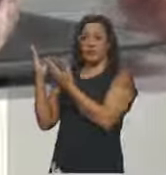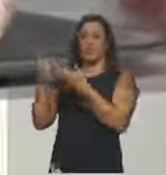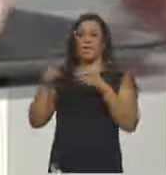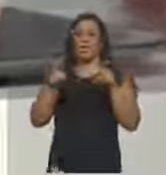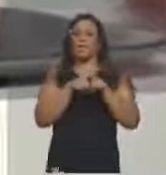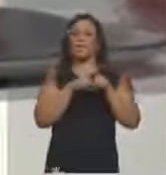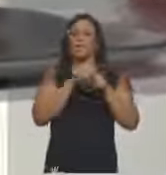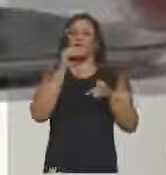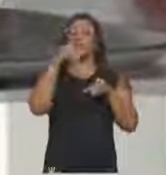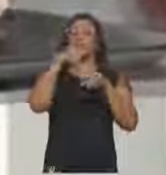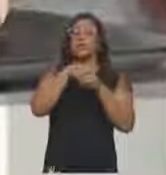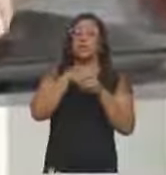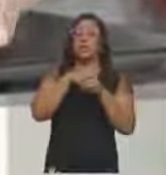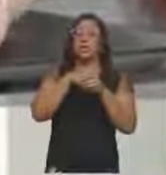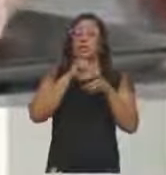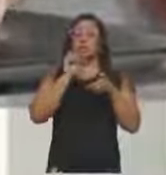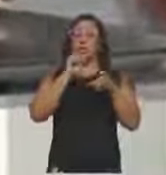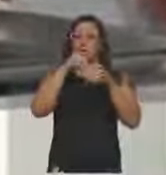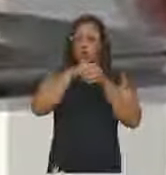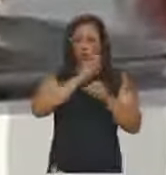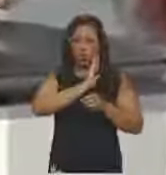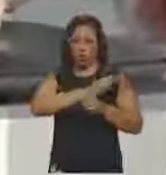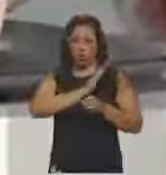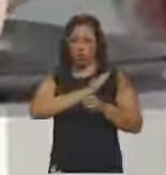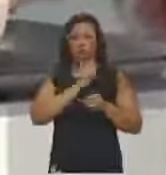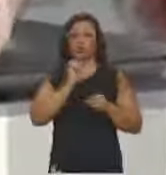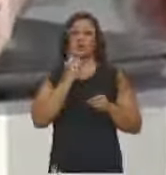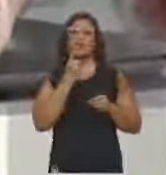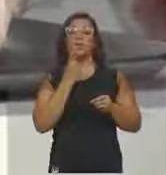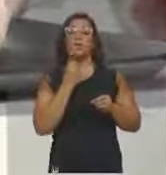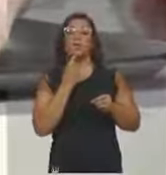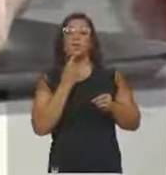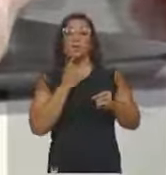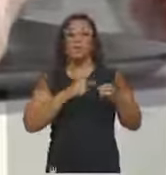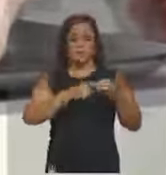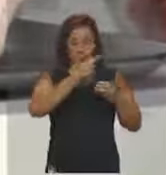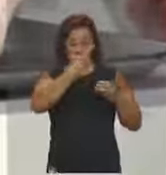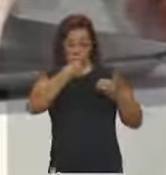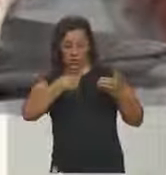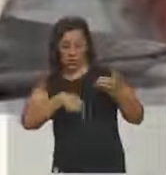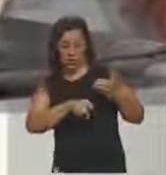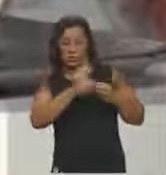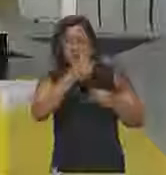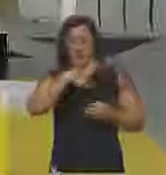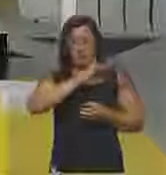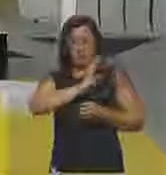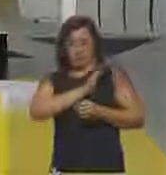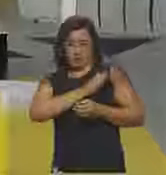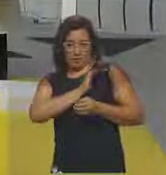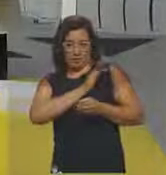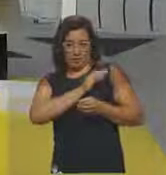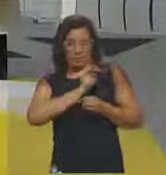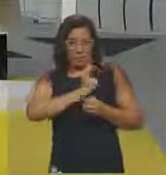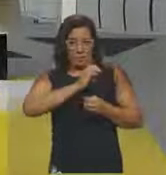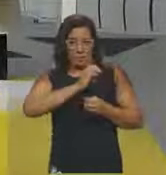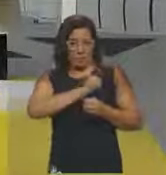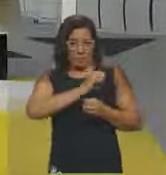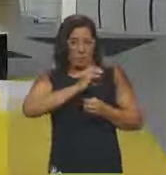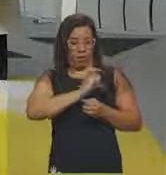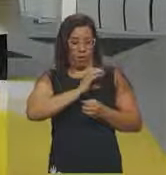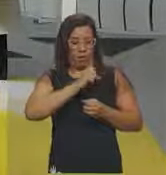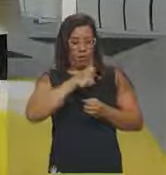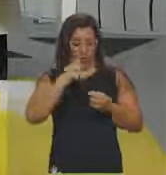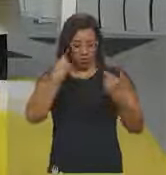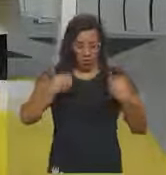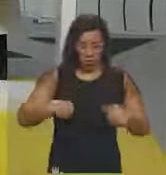existem aí uma cavidade, é onde o sangue percorre, sai do coração, é bombeado por todas as partes do nosso